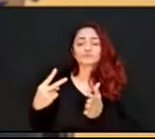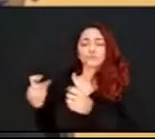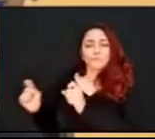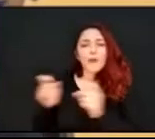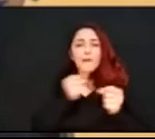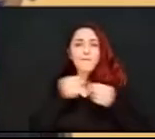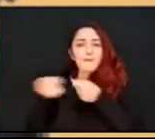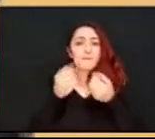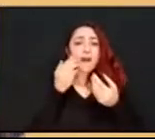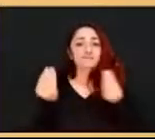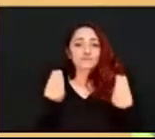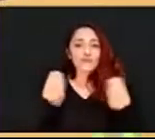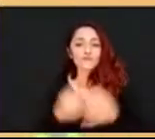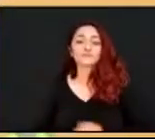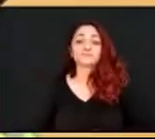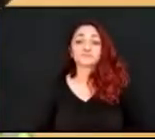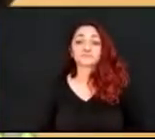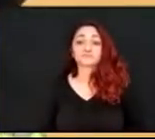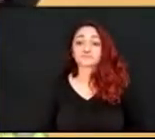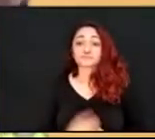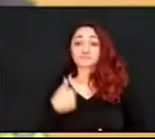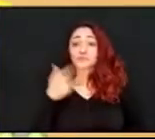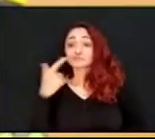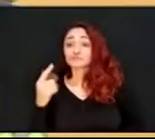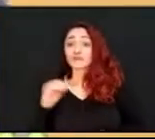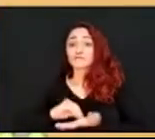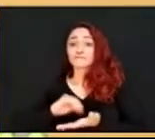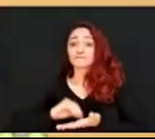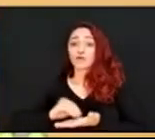como segundo o painel eu tô sem o controle